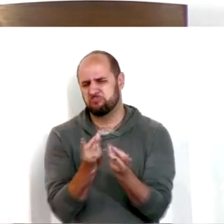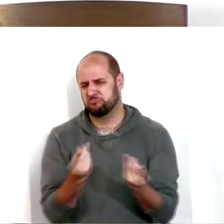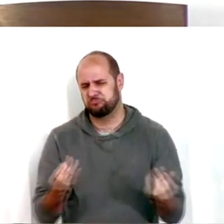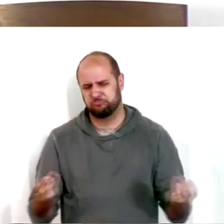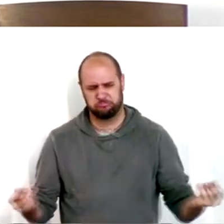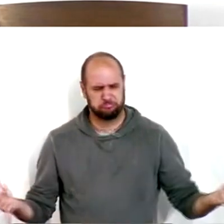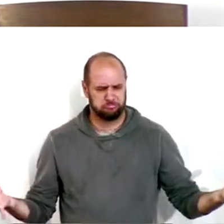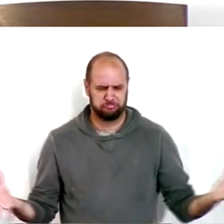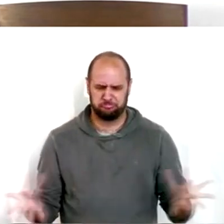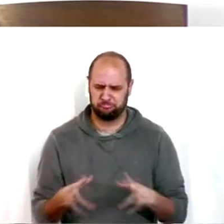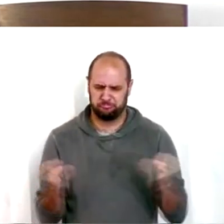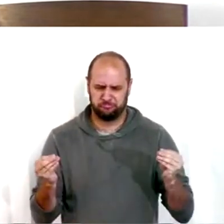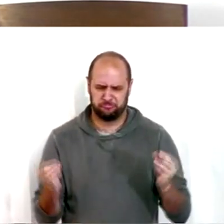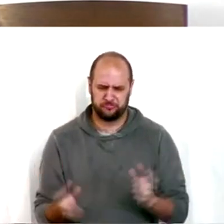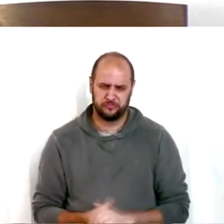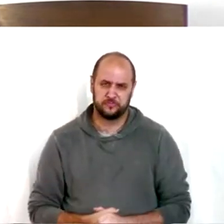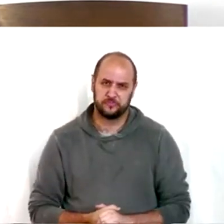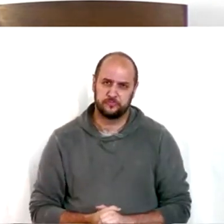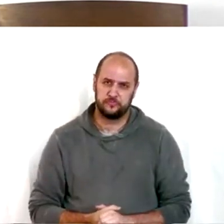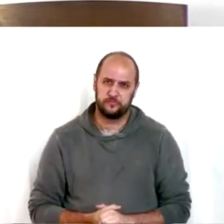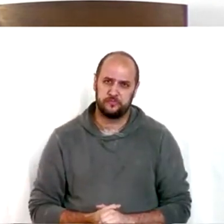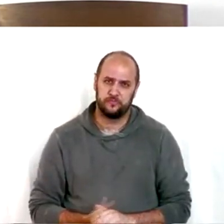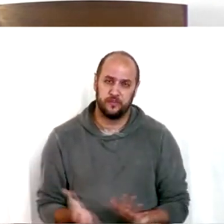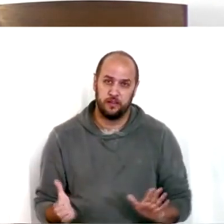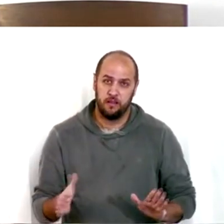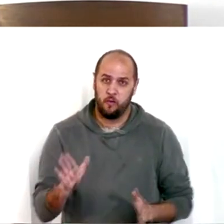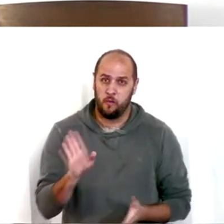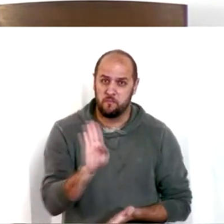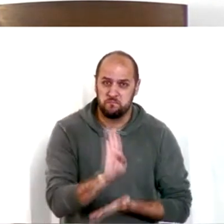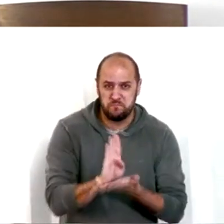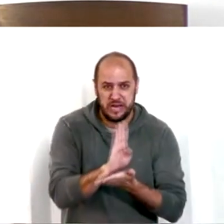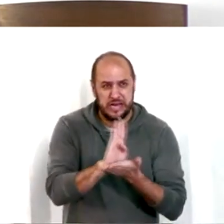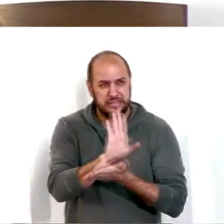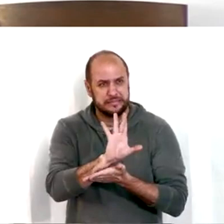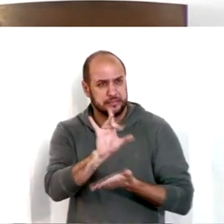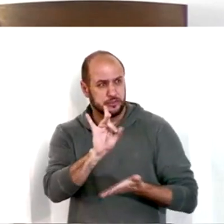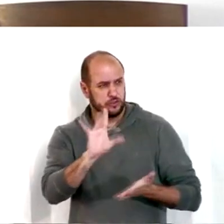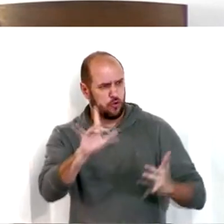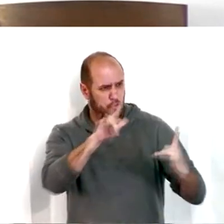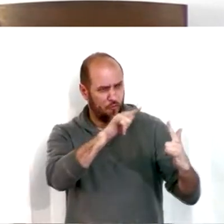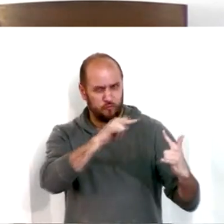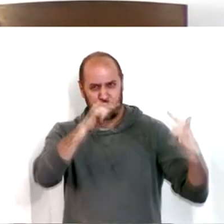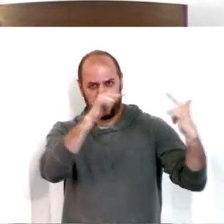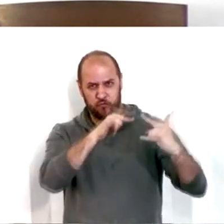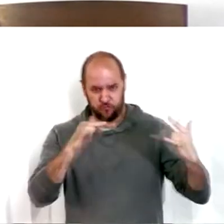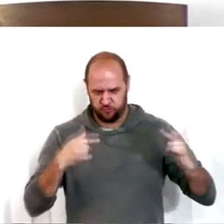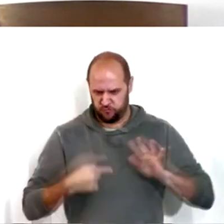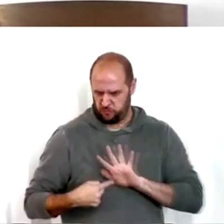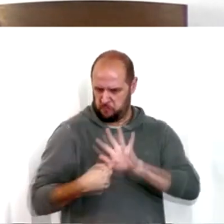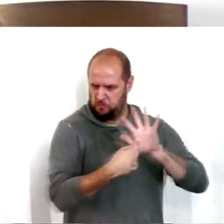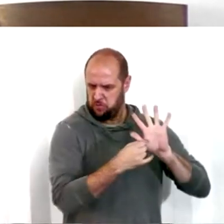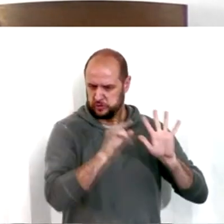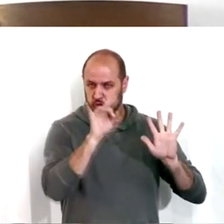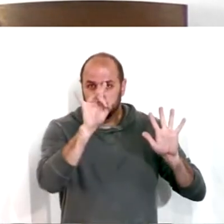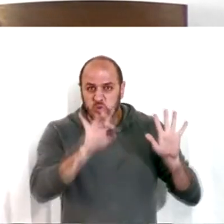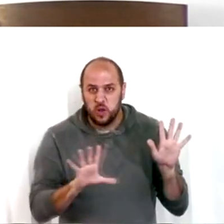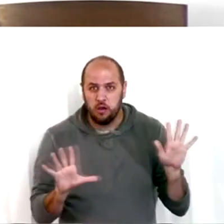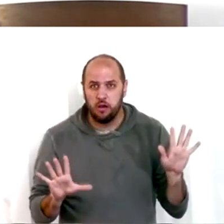Se o fundamento de um relacionamento conjugal é apenas aparência e atração física, somente isso,